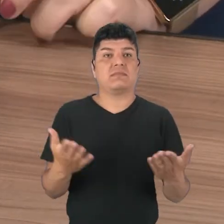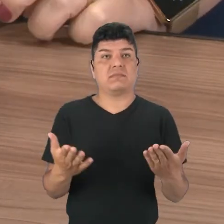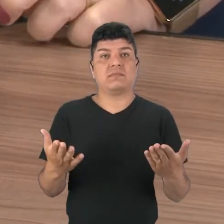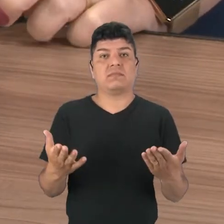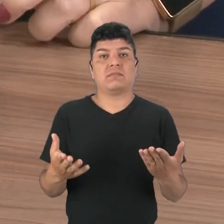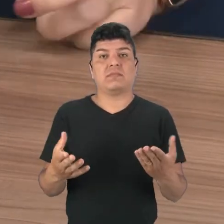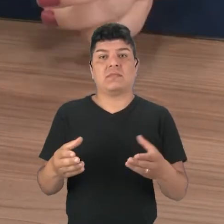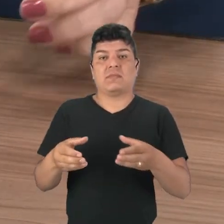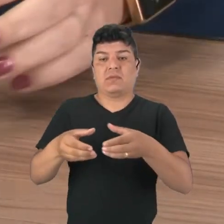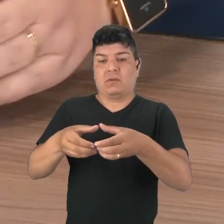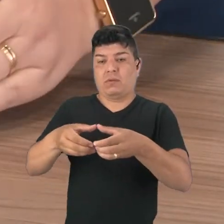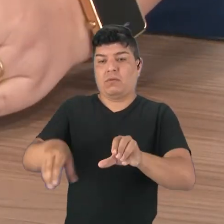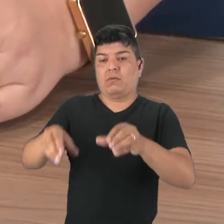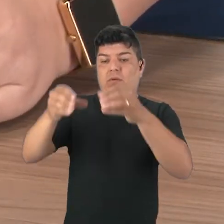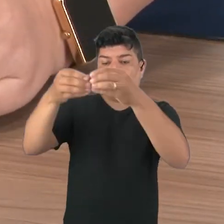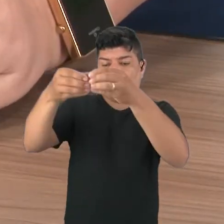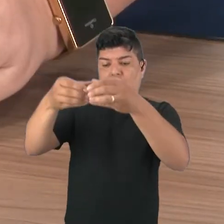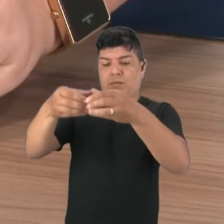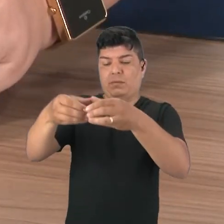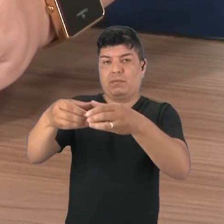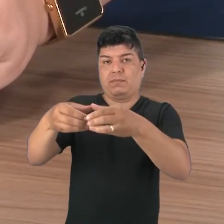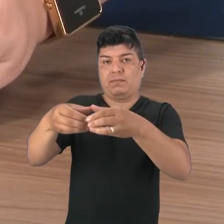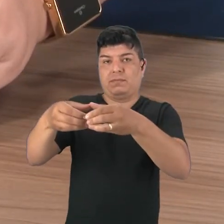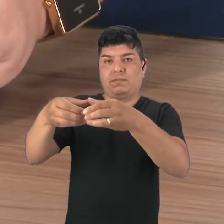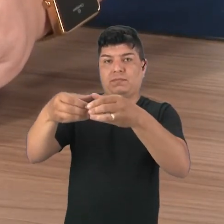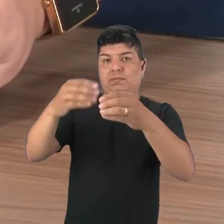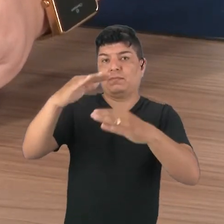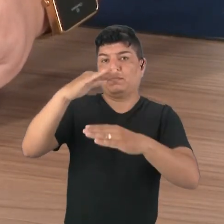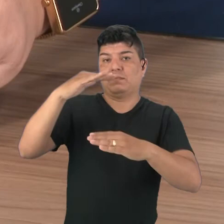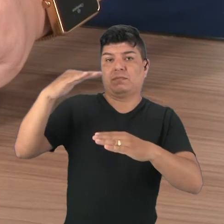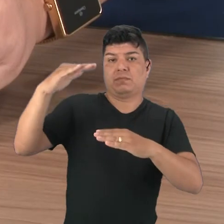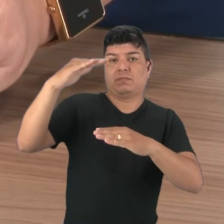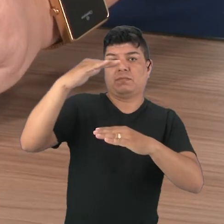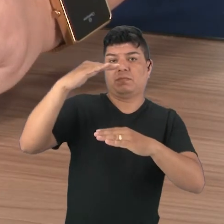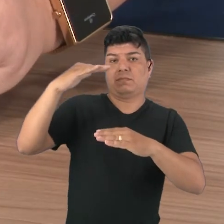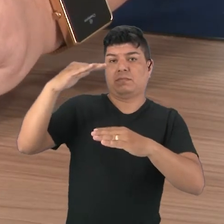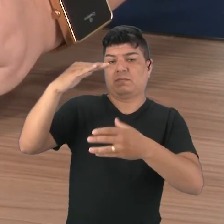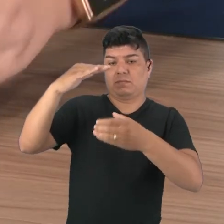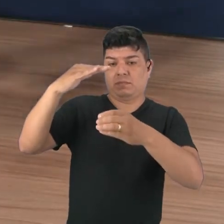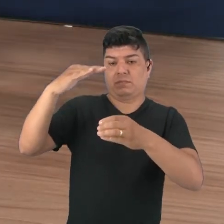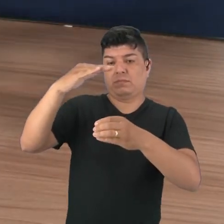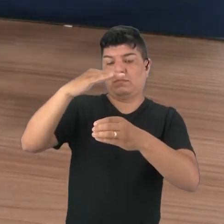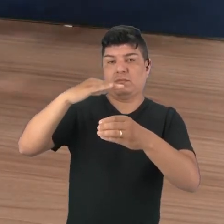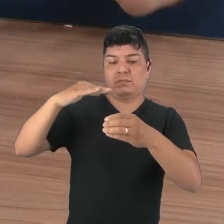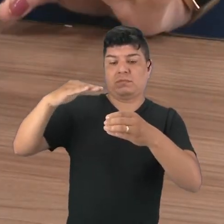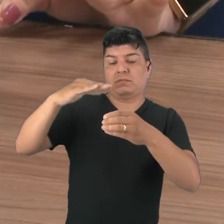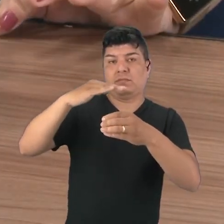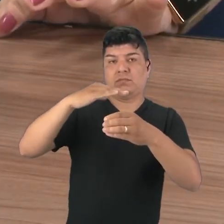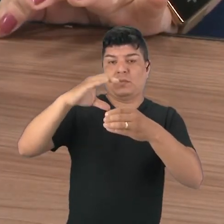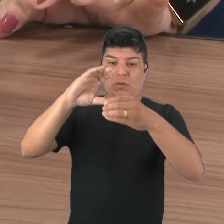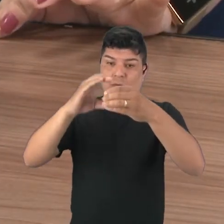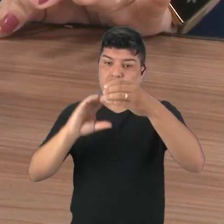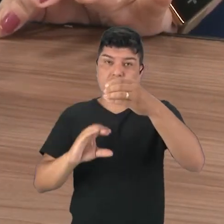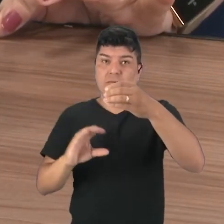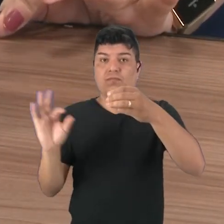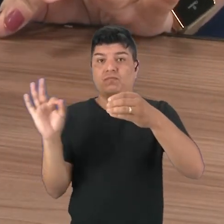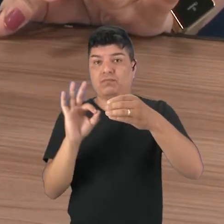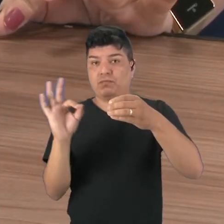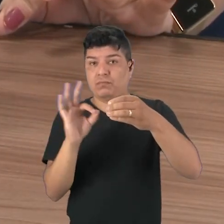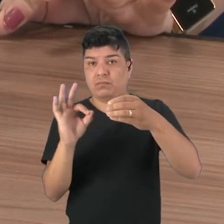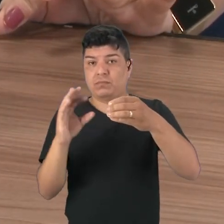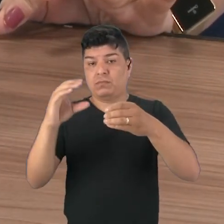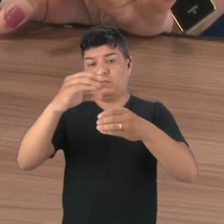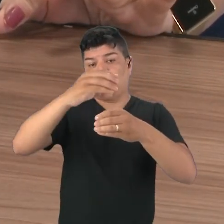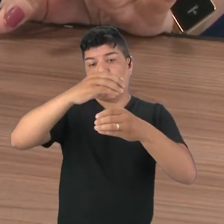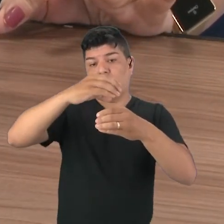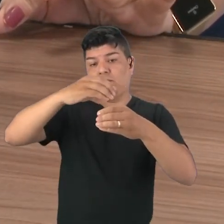O ovo ficou na superfície, olha só, né? Ele não afundou quase, ele ainda tá